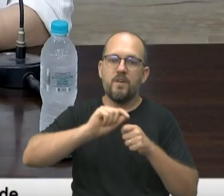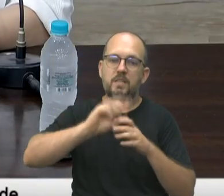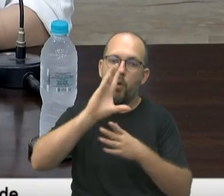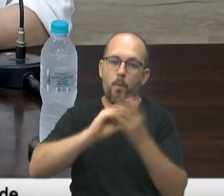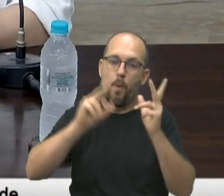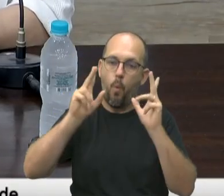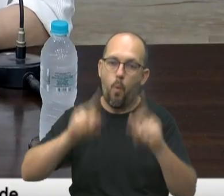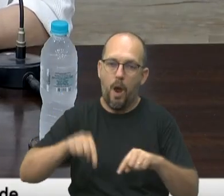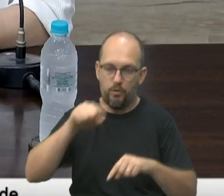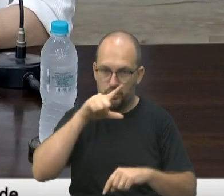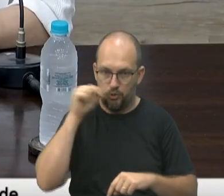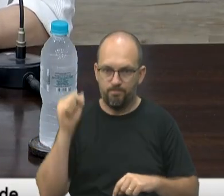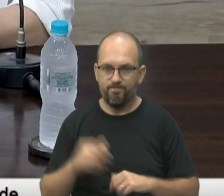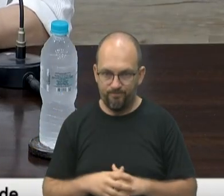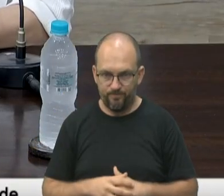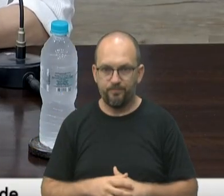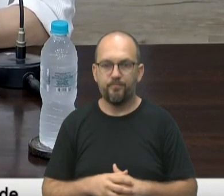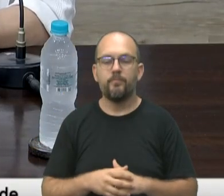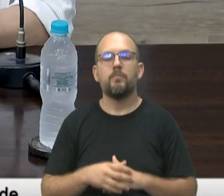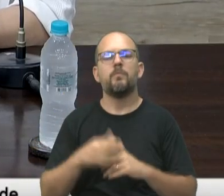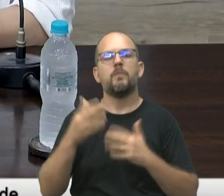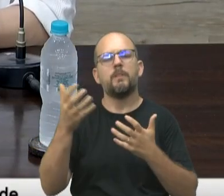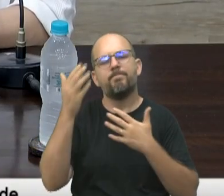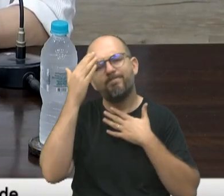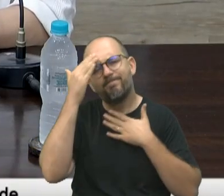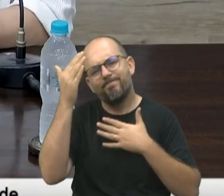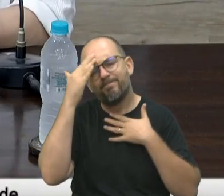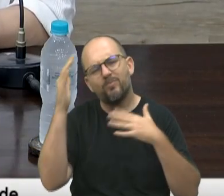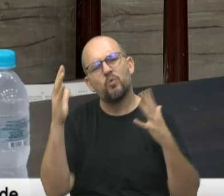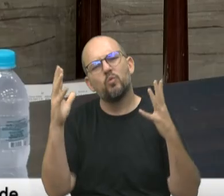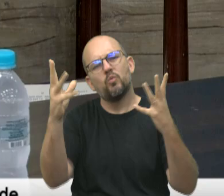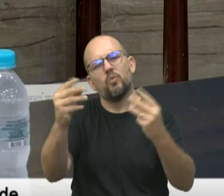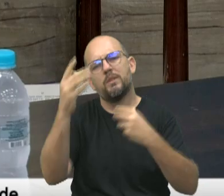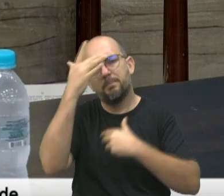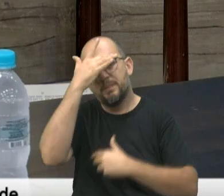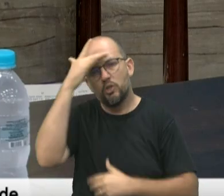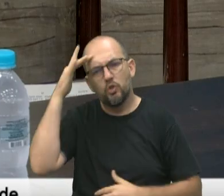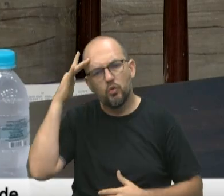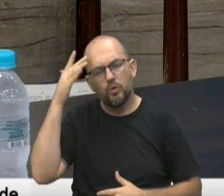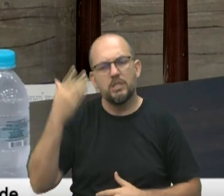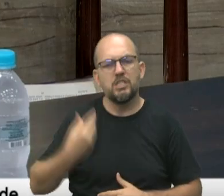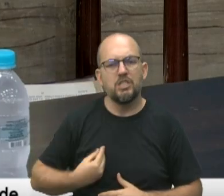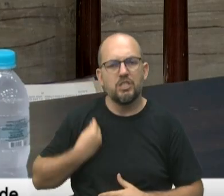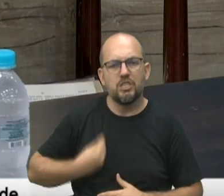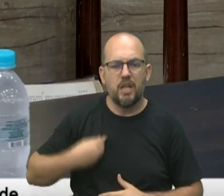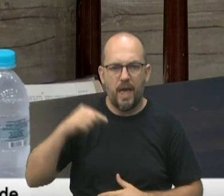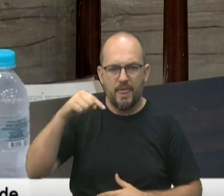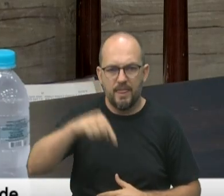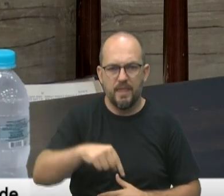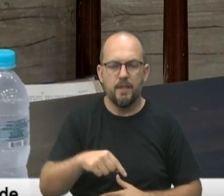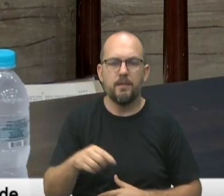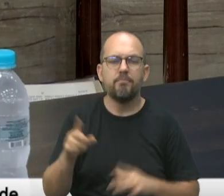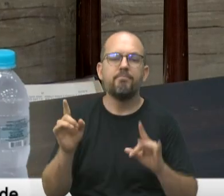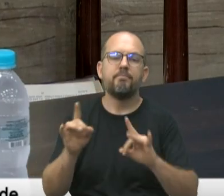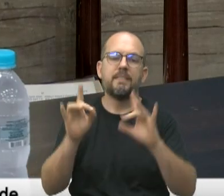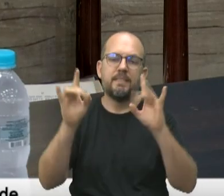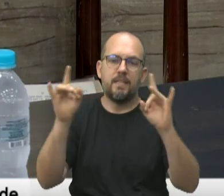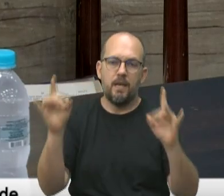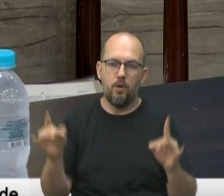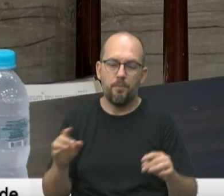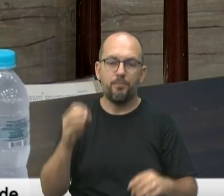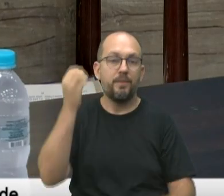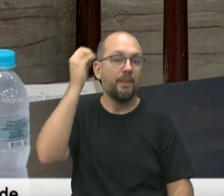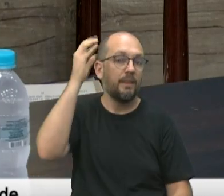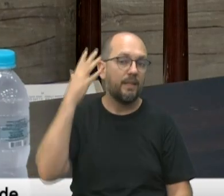também. Dito isso, eu quero agradecer muito a todas as pessoas que estão presentes aqui, em especial a